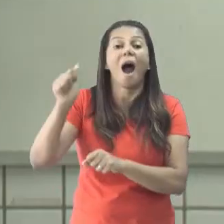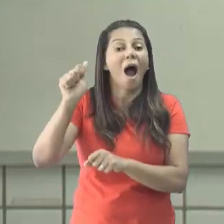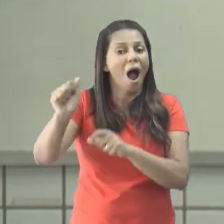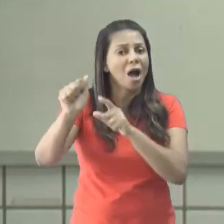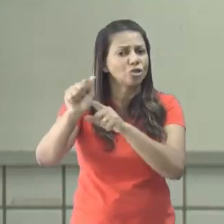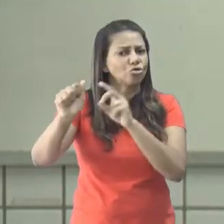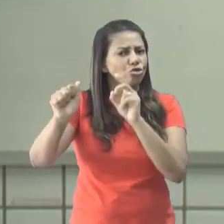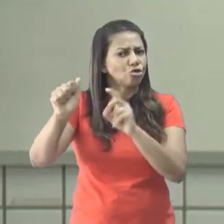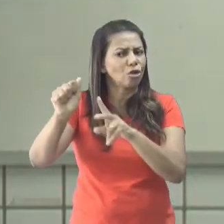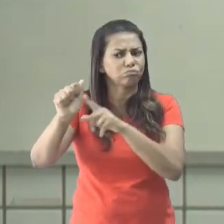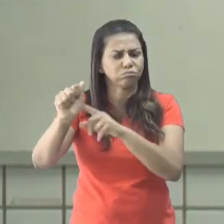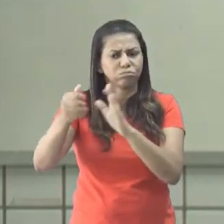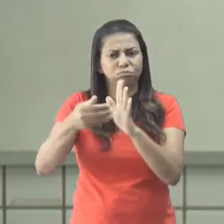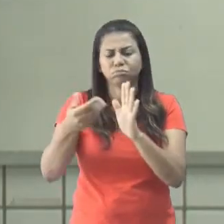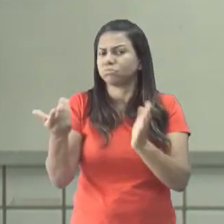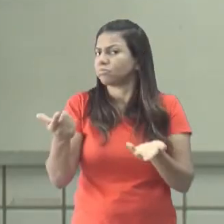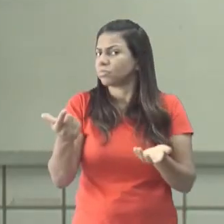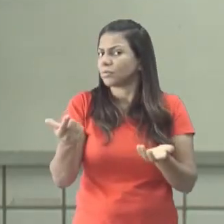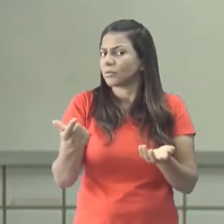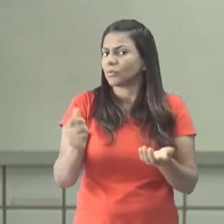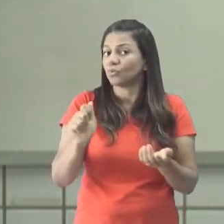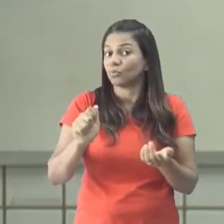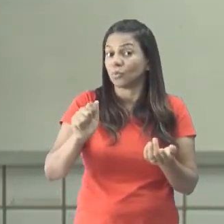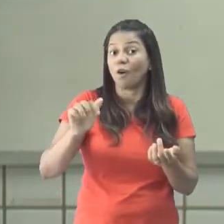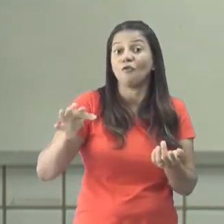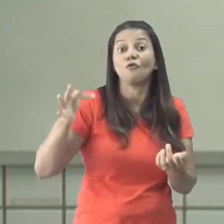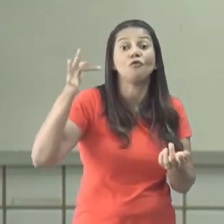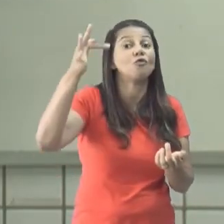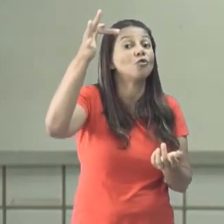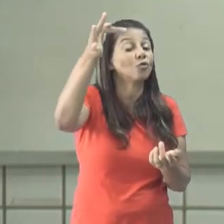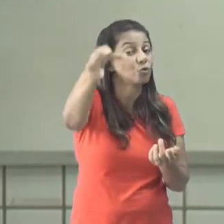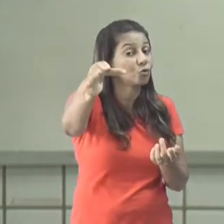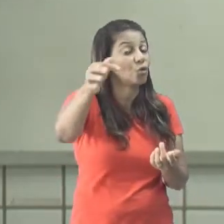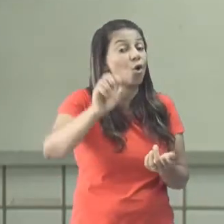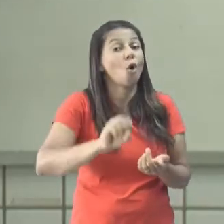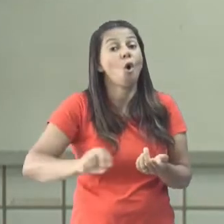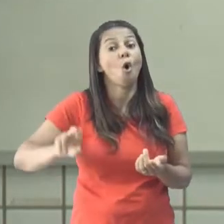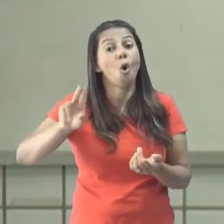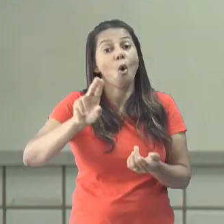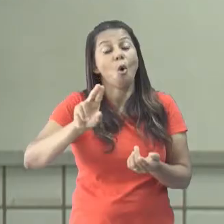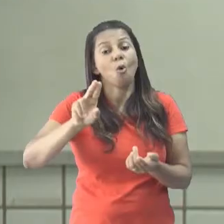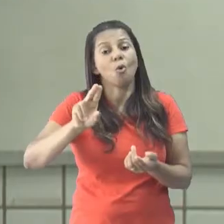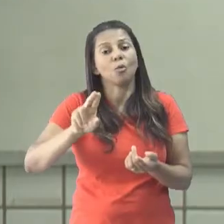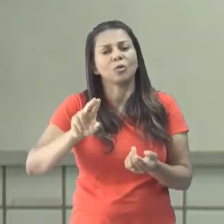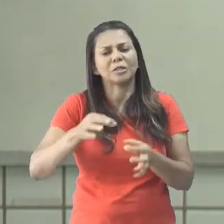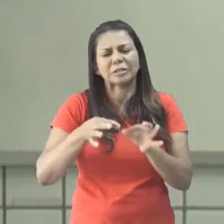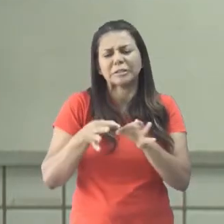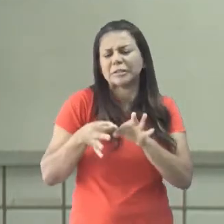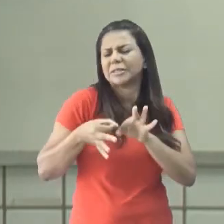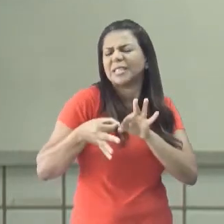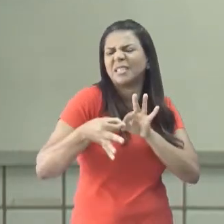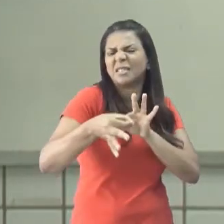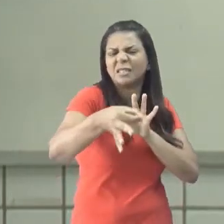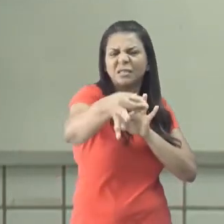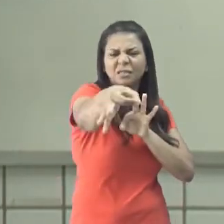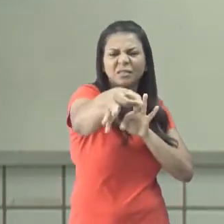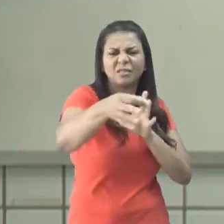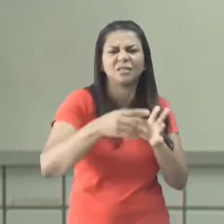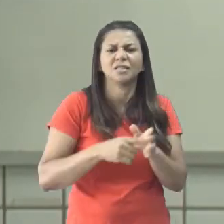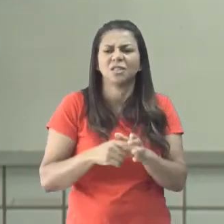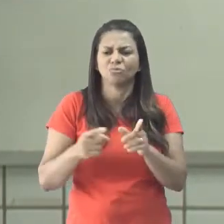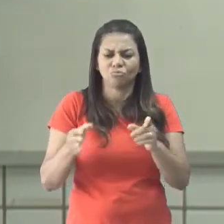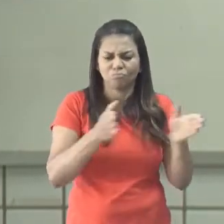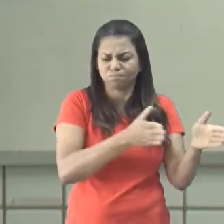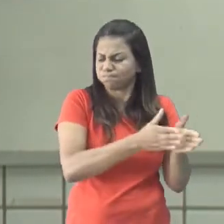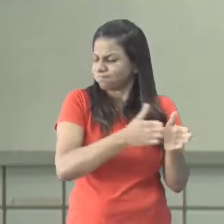vai utilizar quando indicar tempo futuro e quando indicar também distância, ou seja, um intervalo,